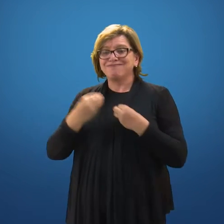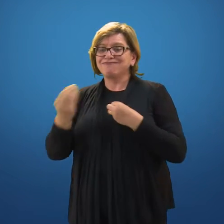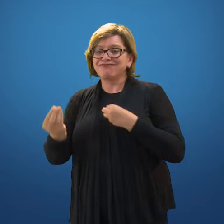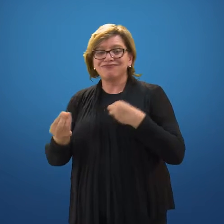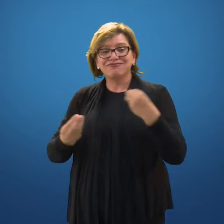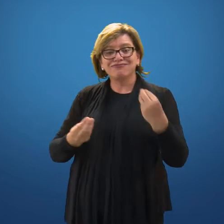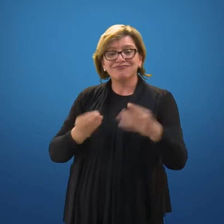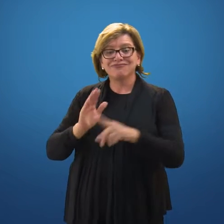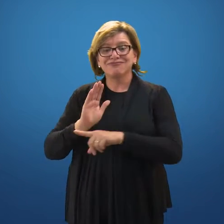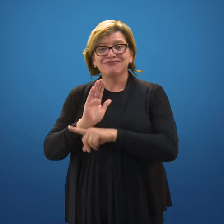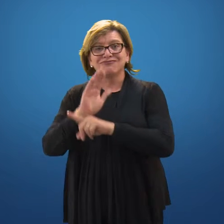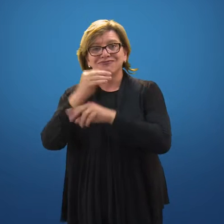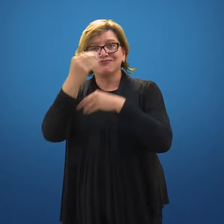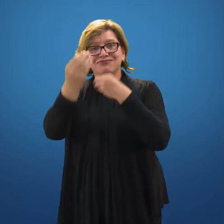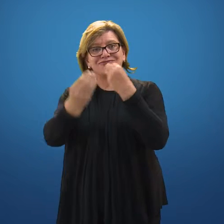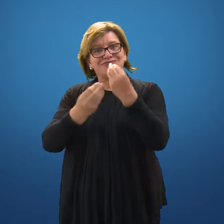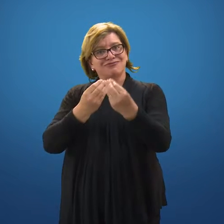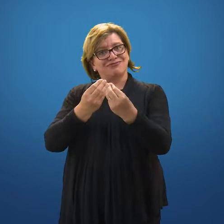que fosse